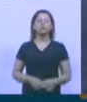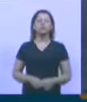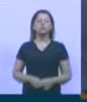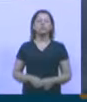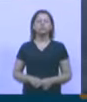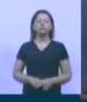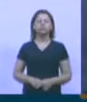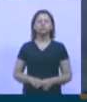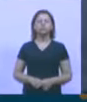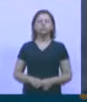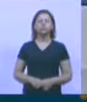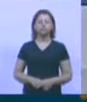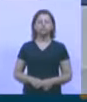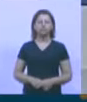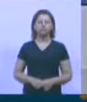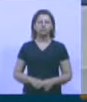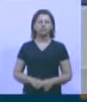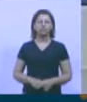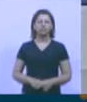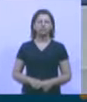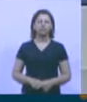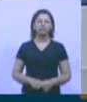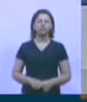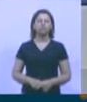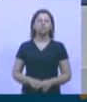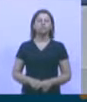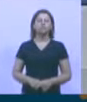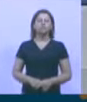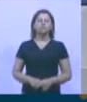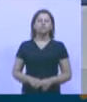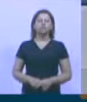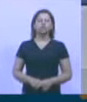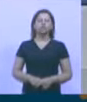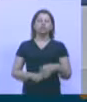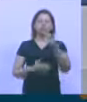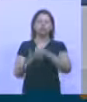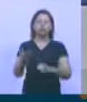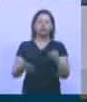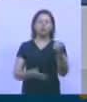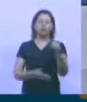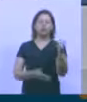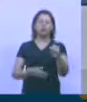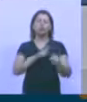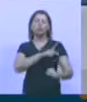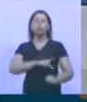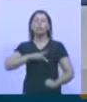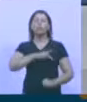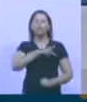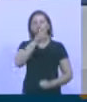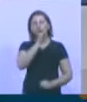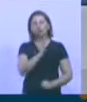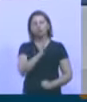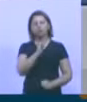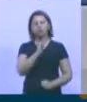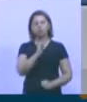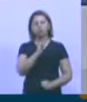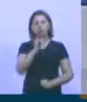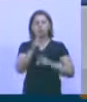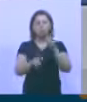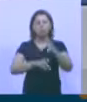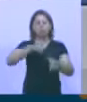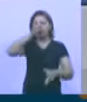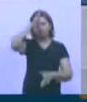what does Saint Paul say in the letter to the Romans chapter 8? No capítulo 8, o que que São Paulo diz aos Romanos? But in